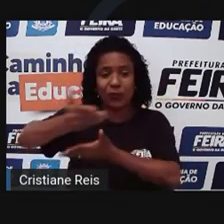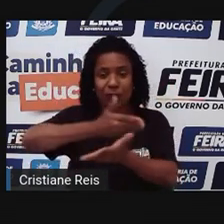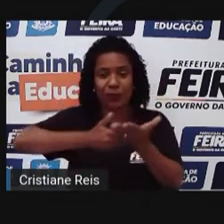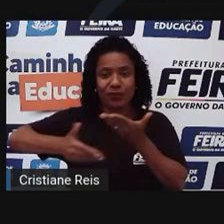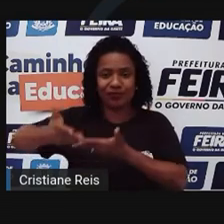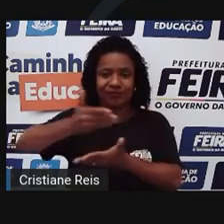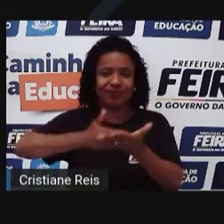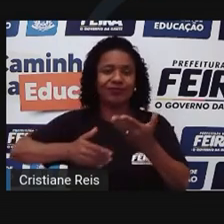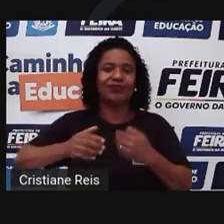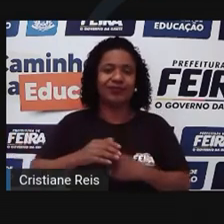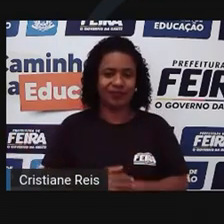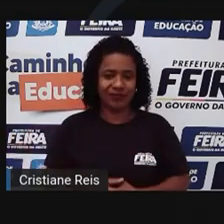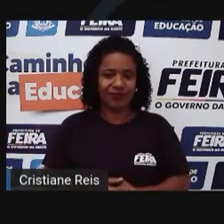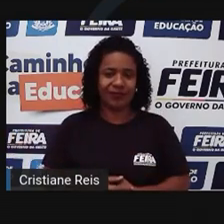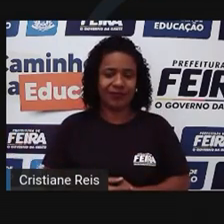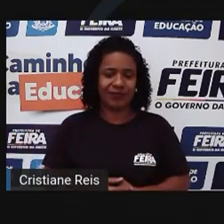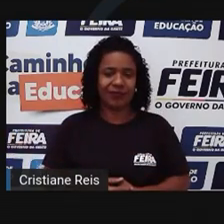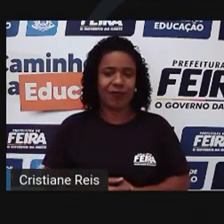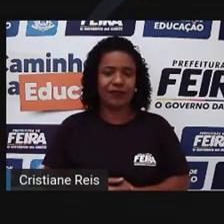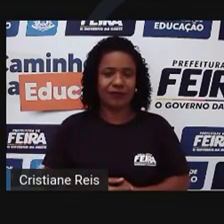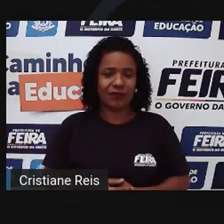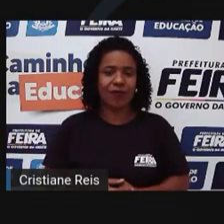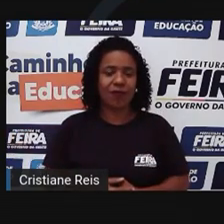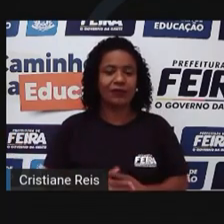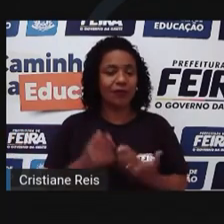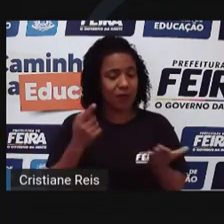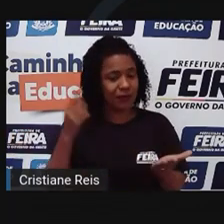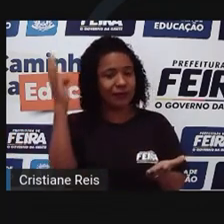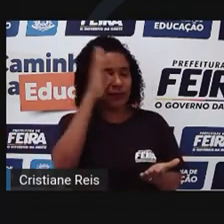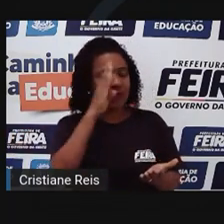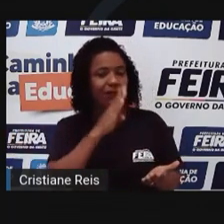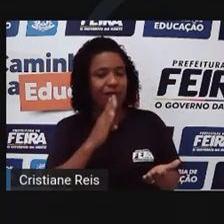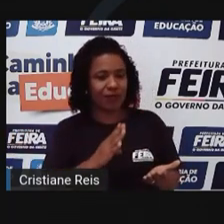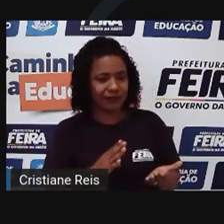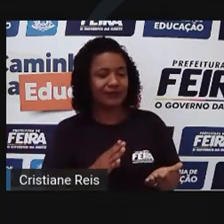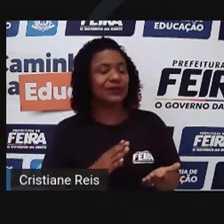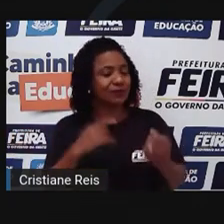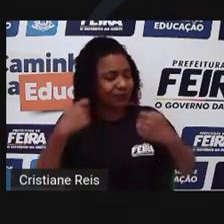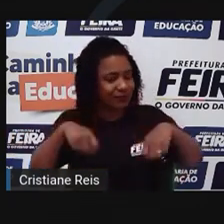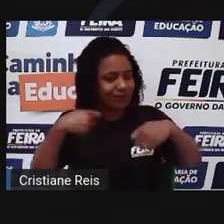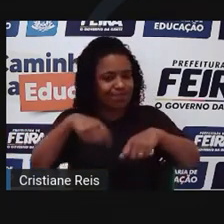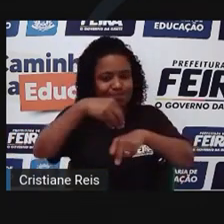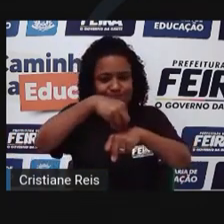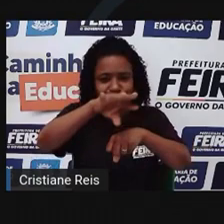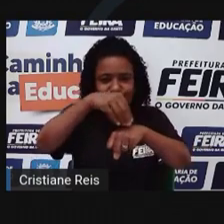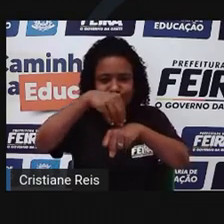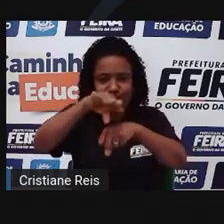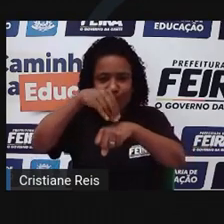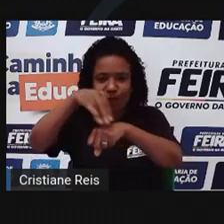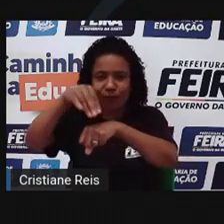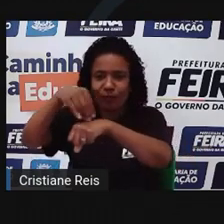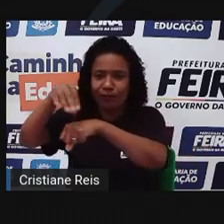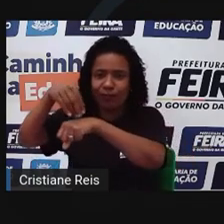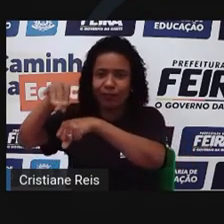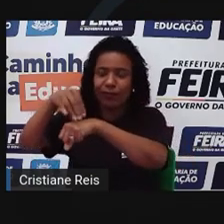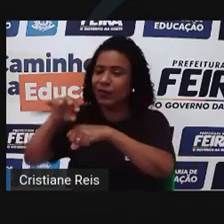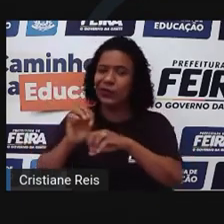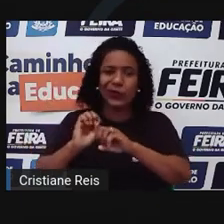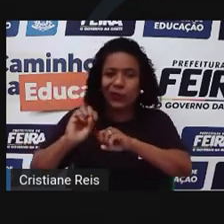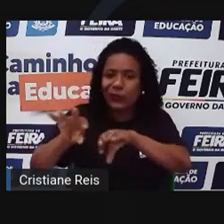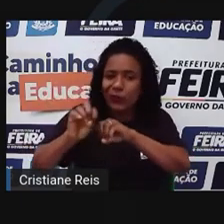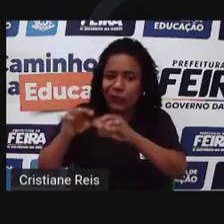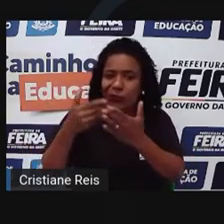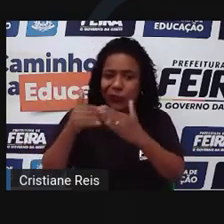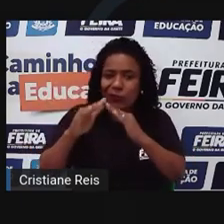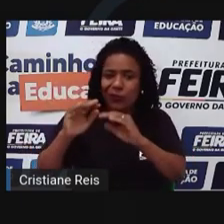gente, né? Então, acho que o Brasil precisa muito de educação, né? No sentido amplo da palavra, não apenas no sentido